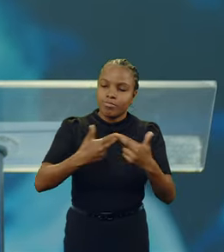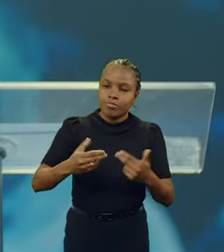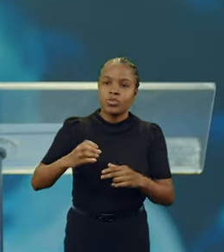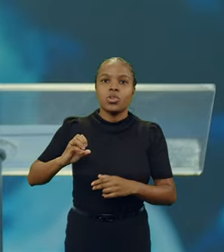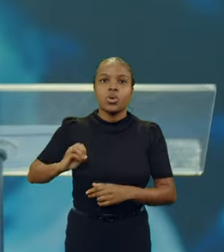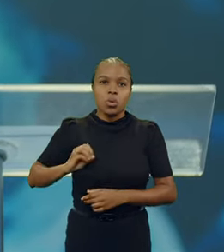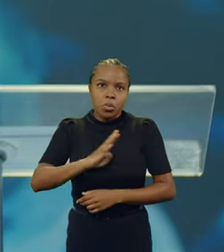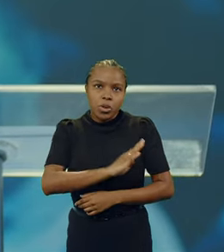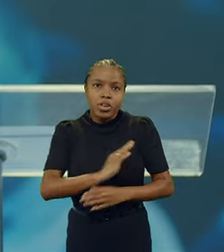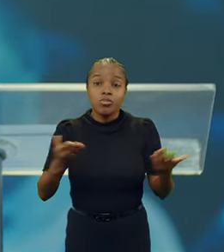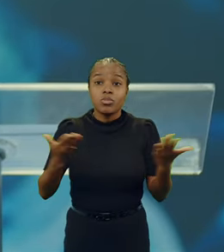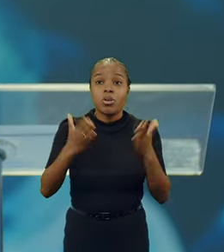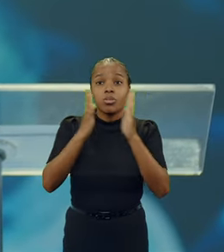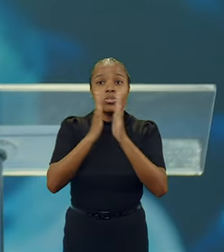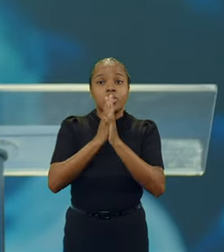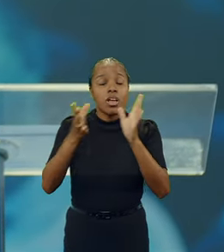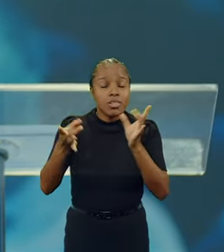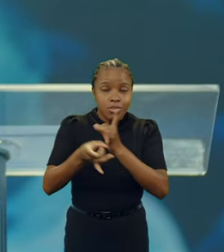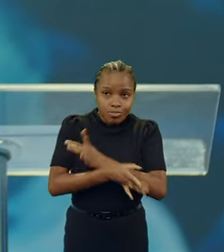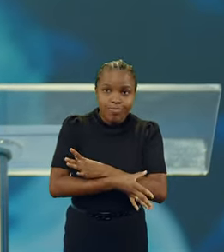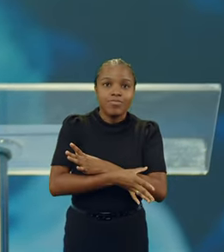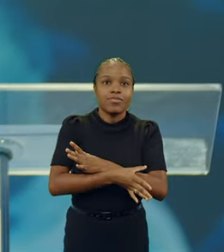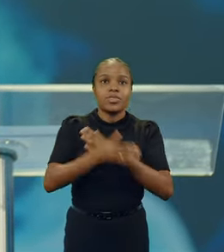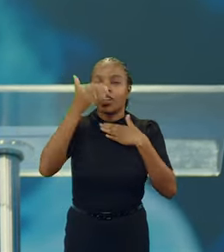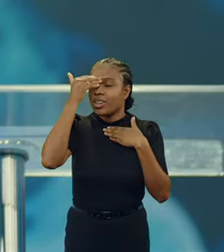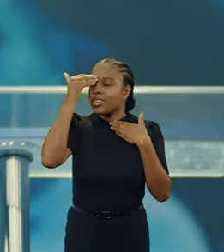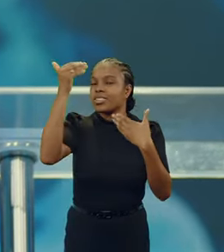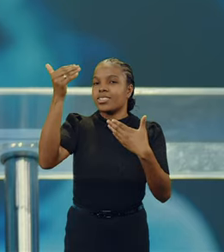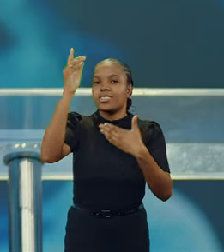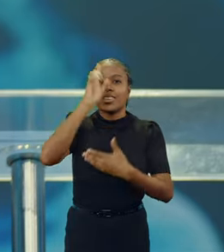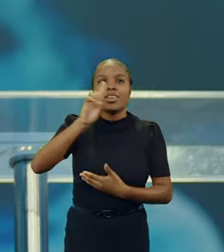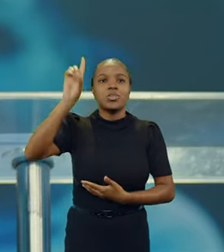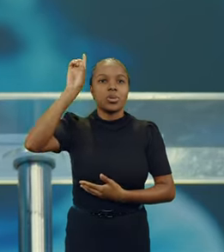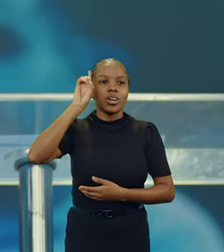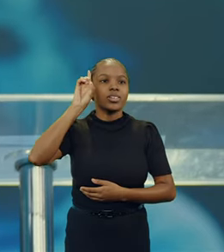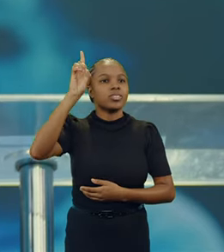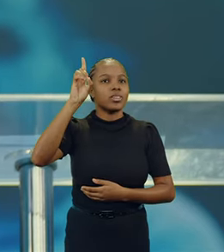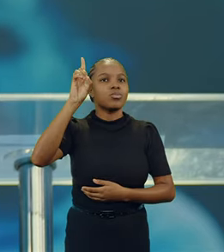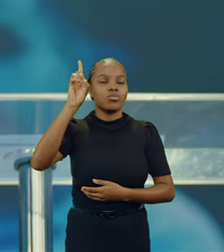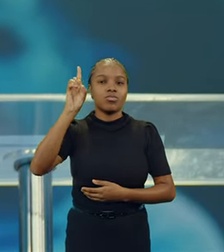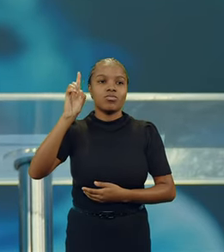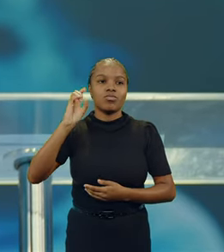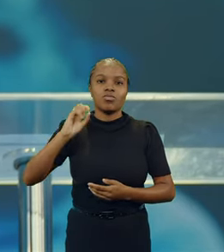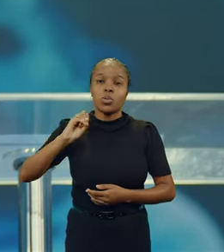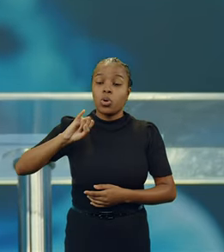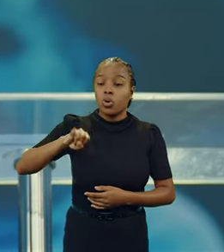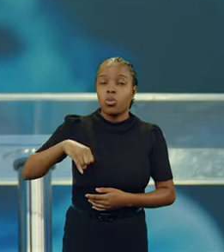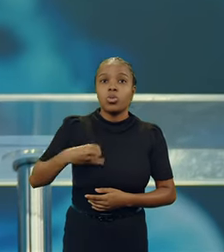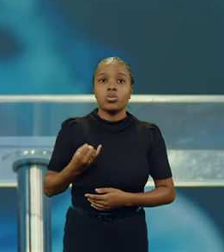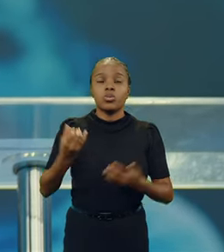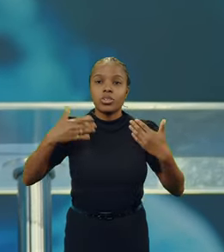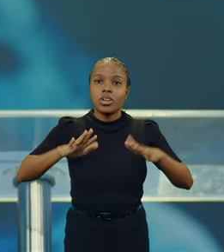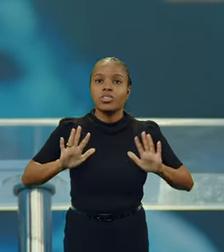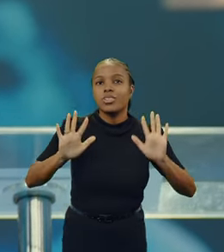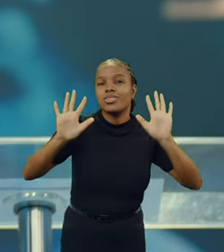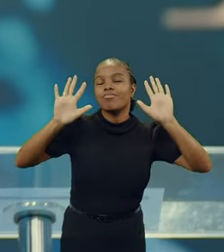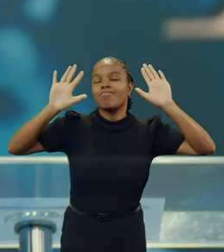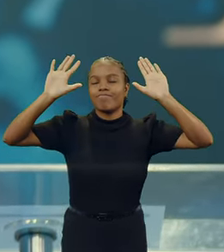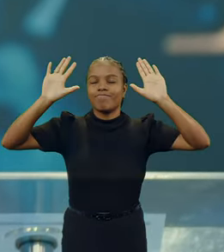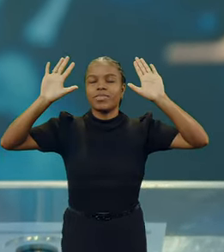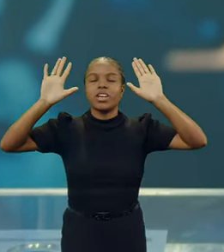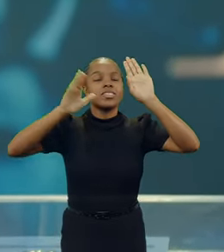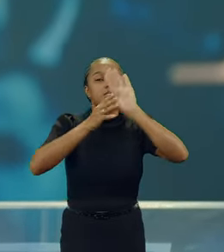abençoe. Vamos fazer a oração final, a oração da fé, agradecendo a Deus por esta grande oportunidade. Levanta as mãos aos